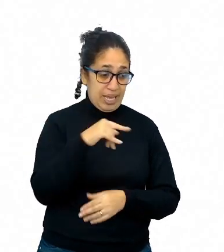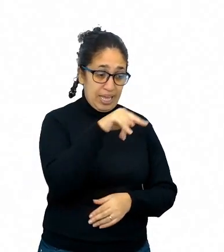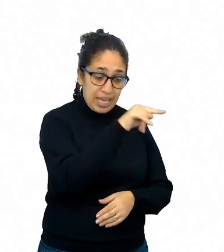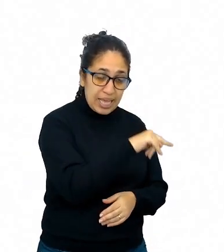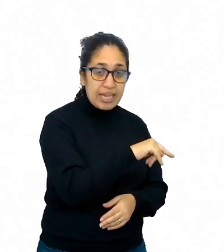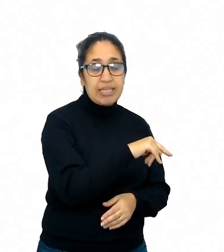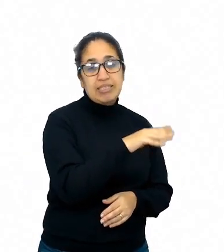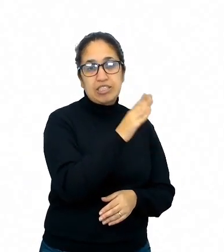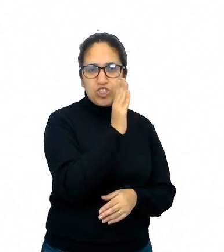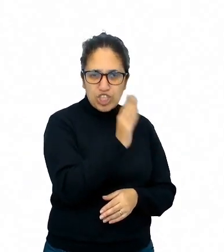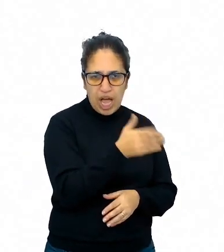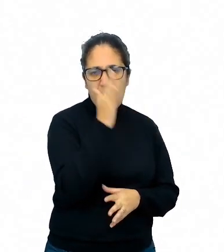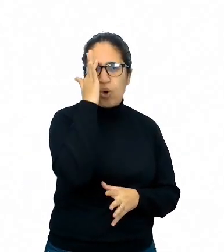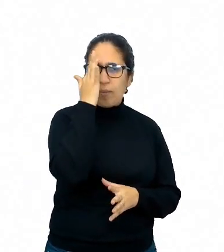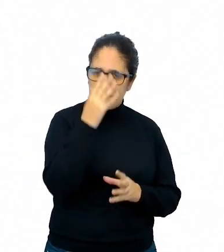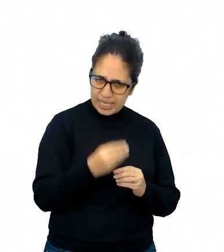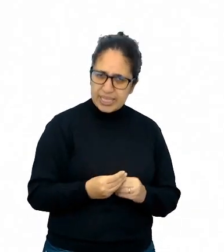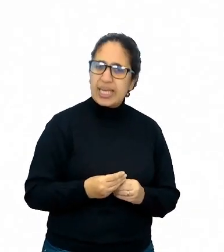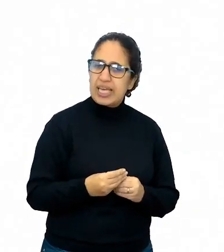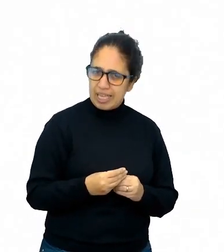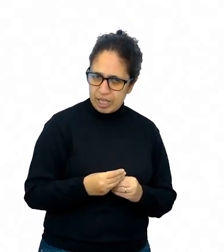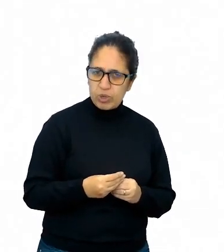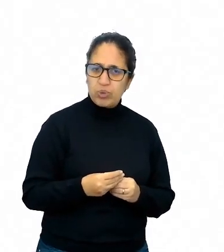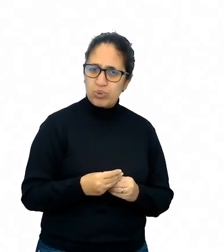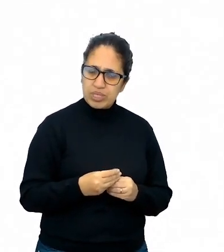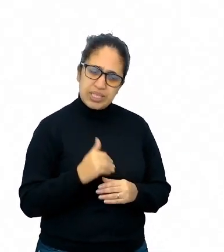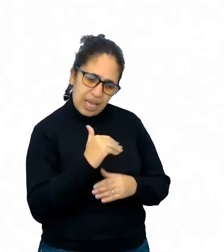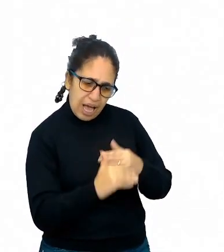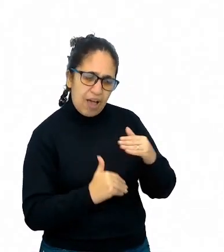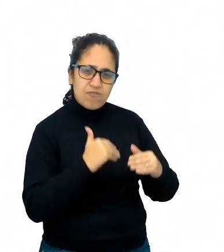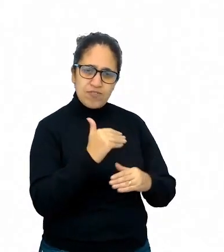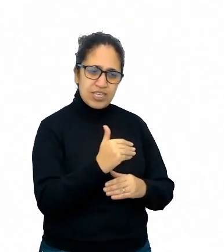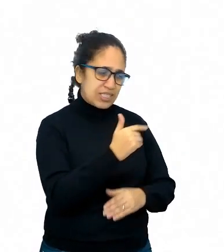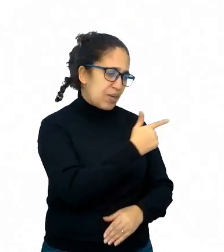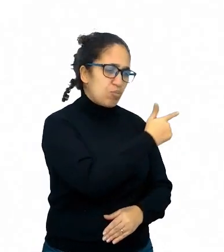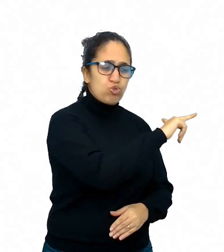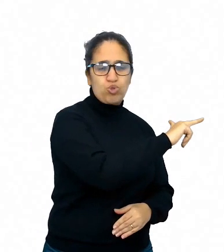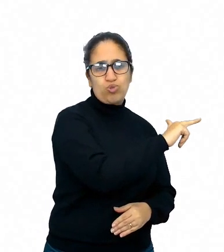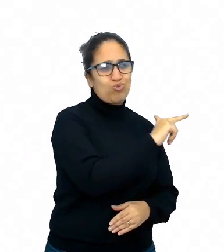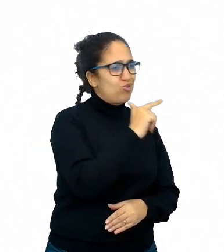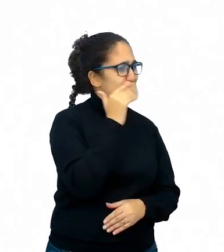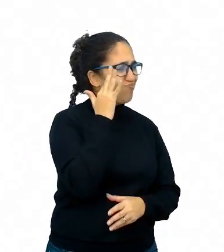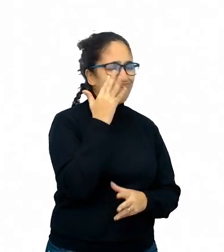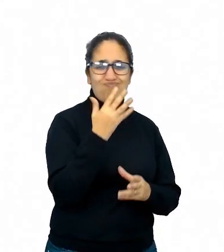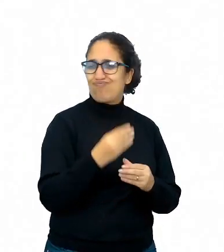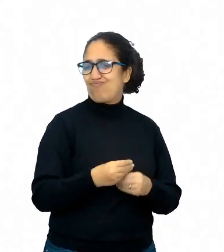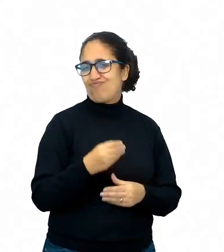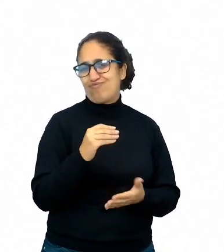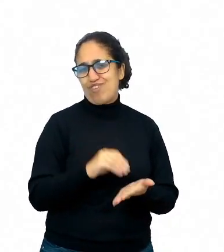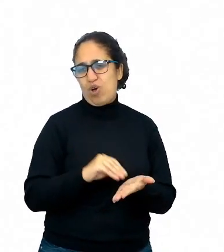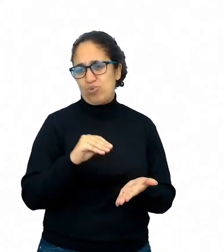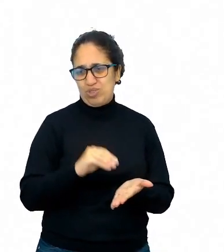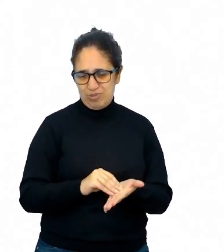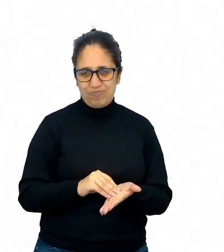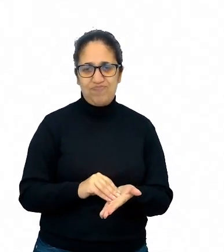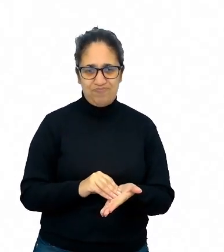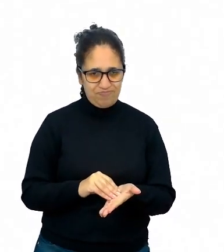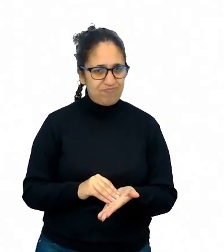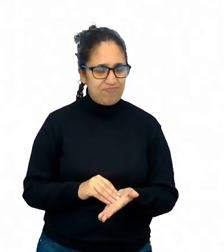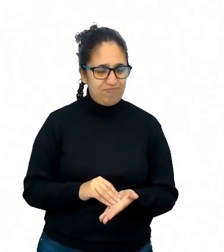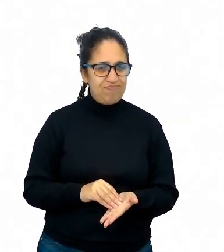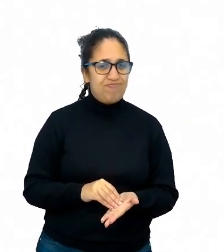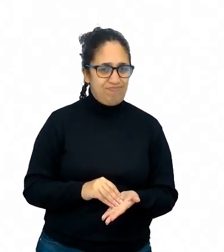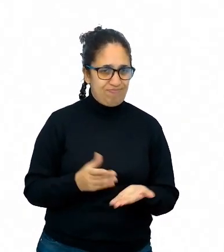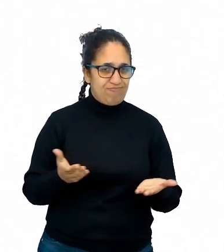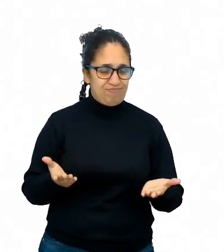que já compreenderam, né? E avança para aqueles ainda que não tiveram a total compreensão.